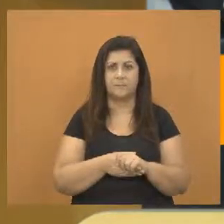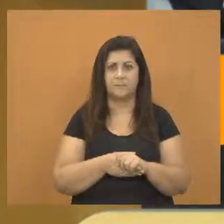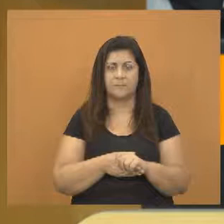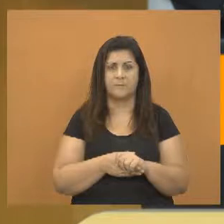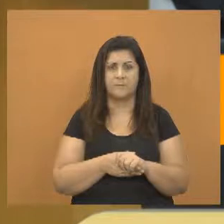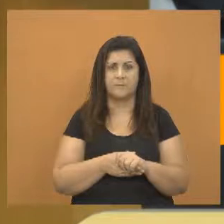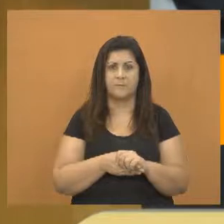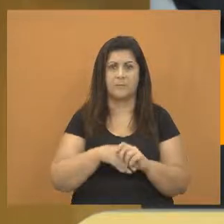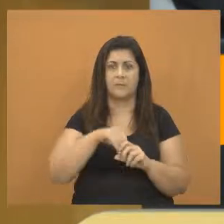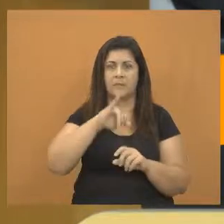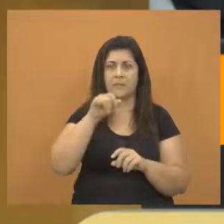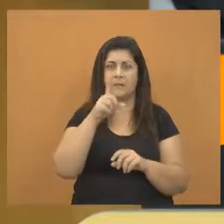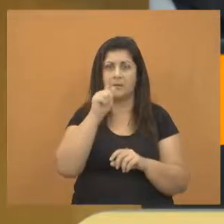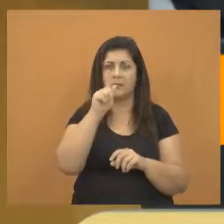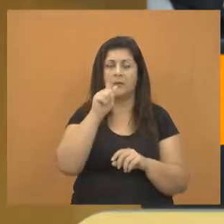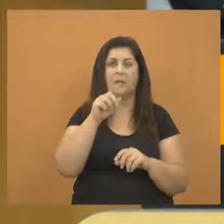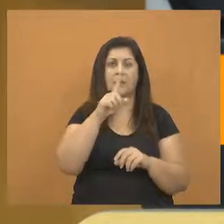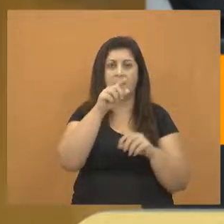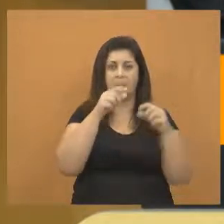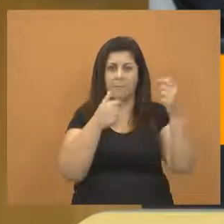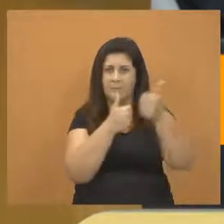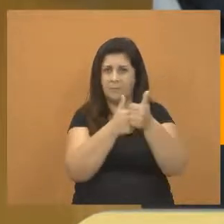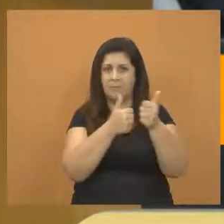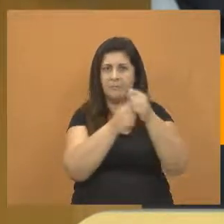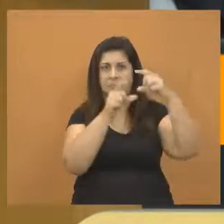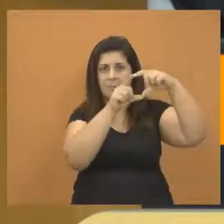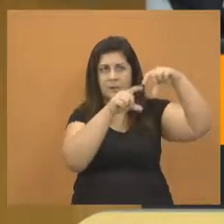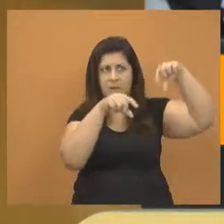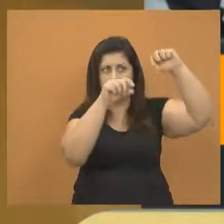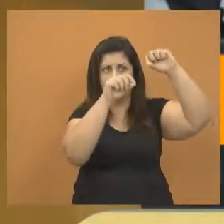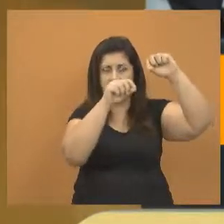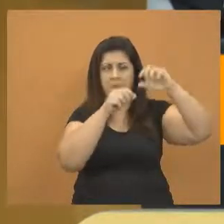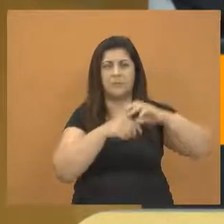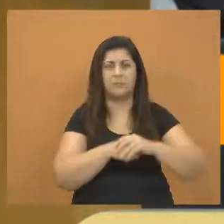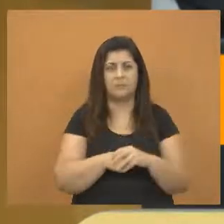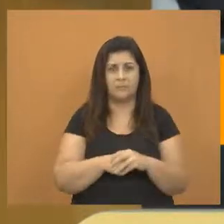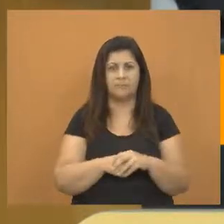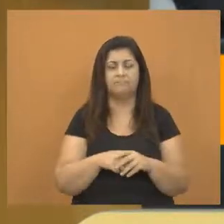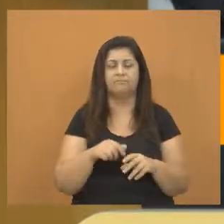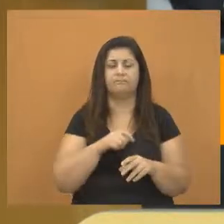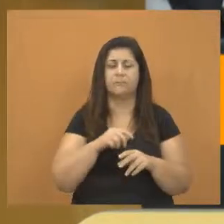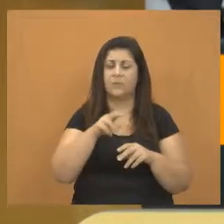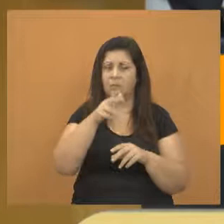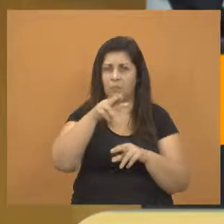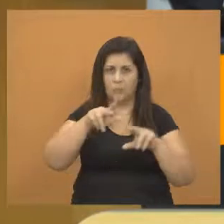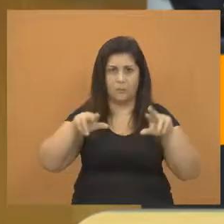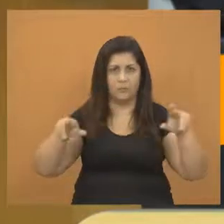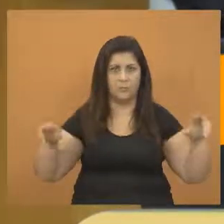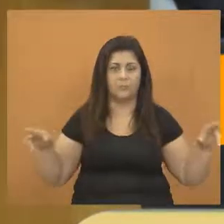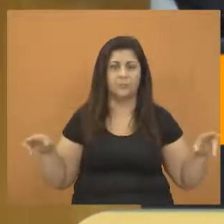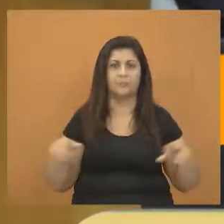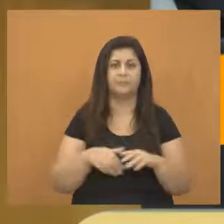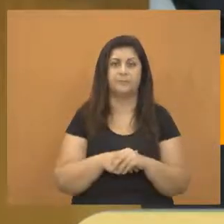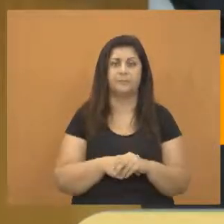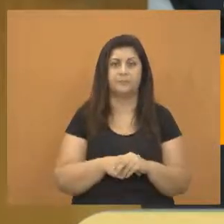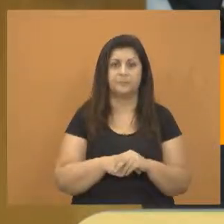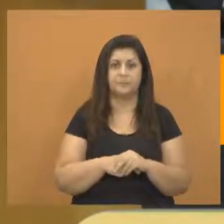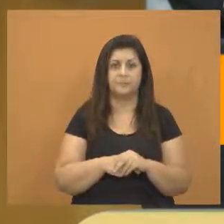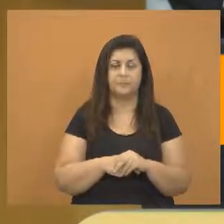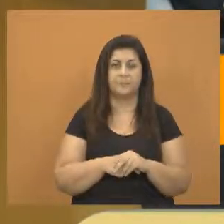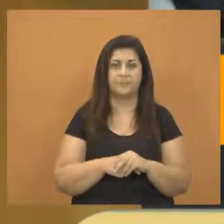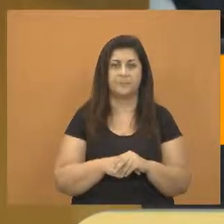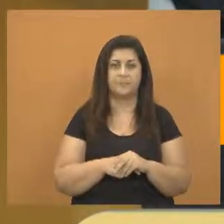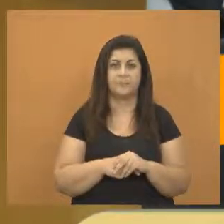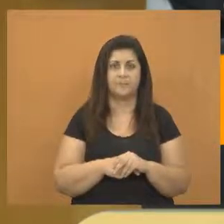Jardim Lagoa Azul, 1º de Maio, Chácaras Marília, Conjunto Habitacional, bairro Campo